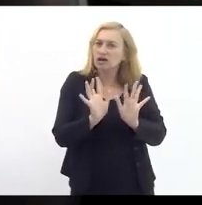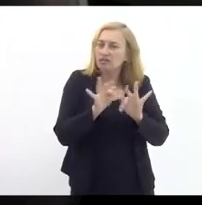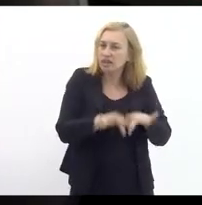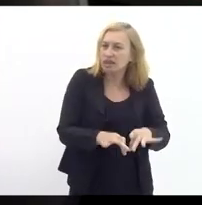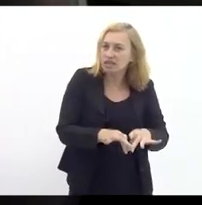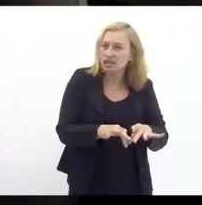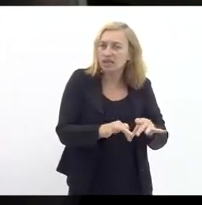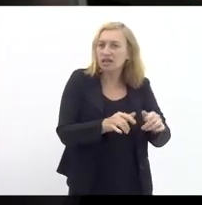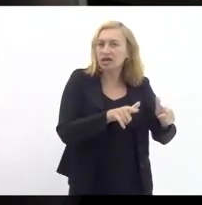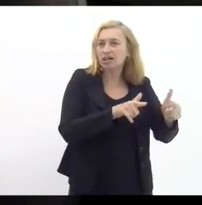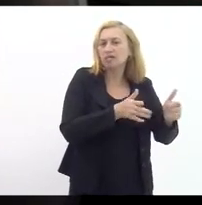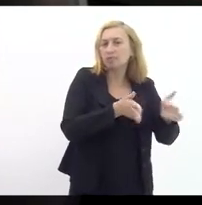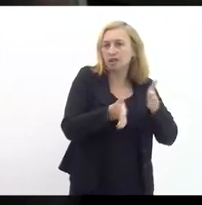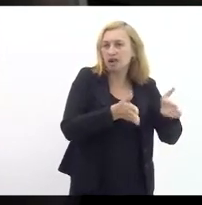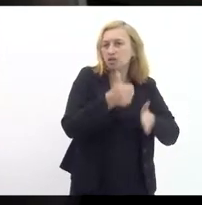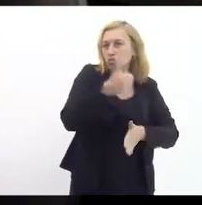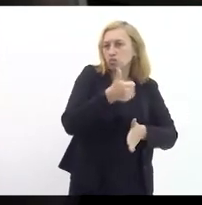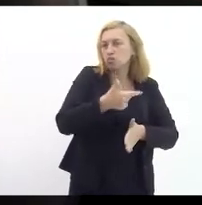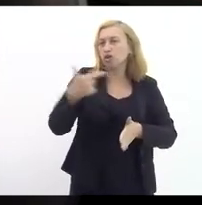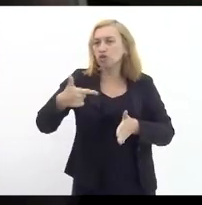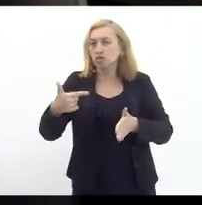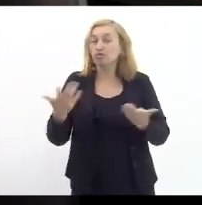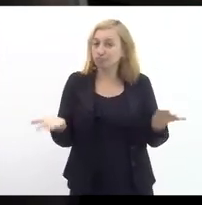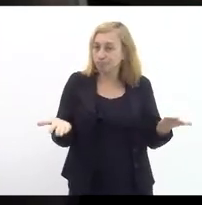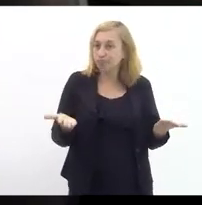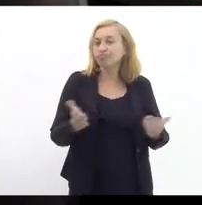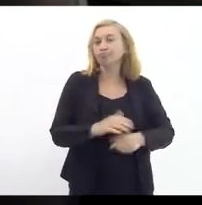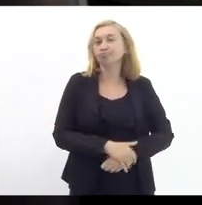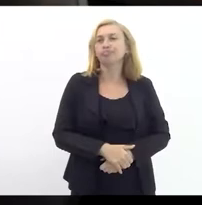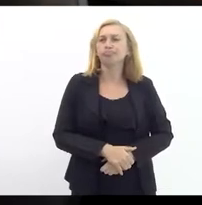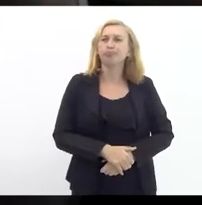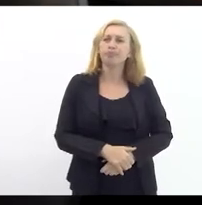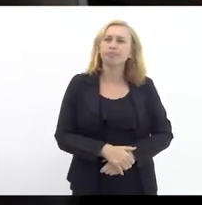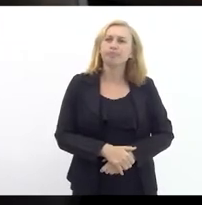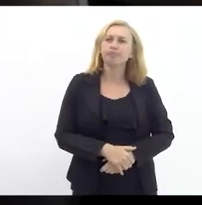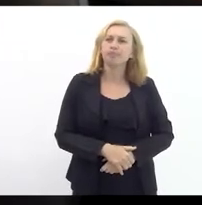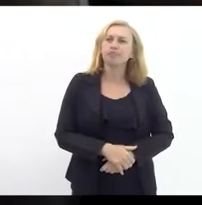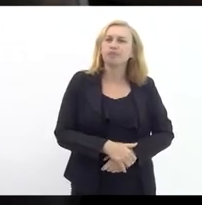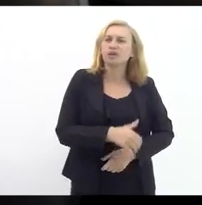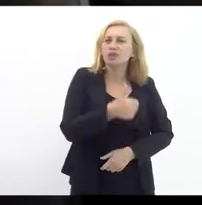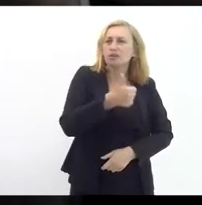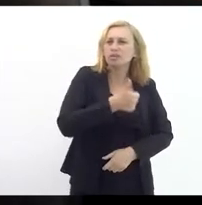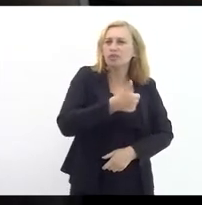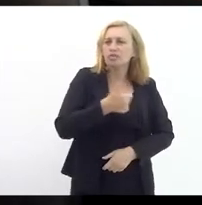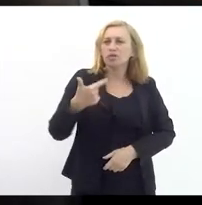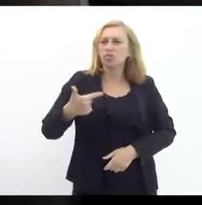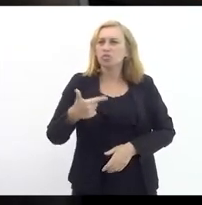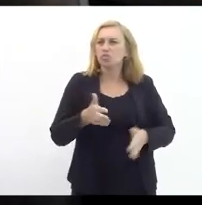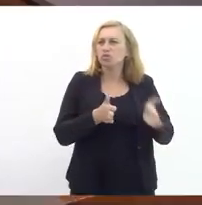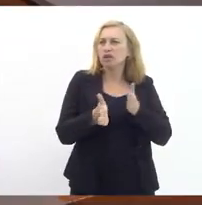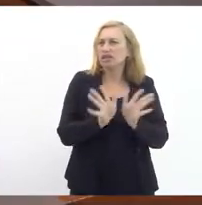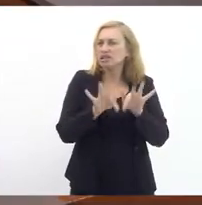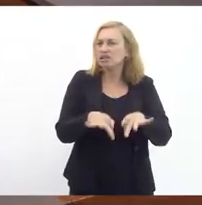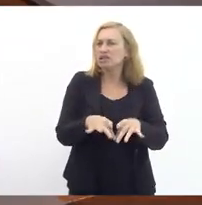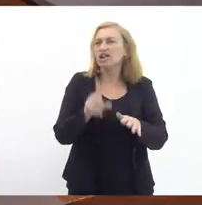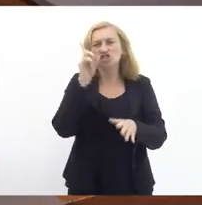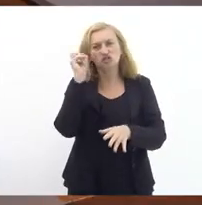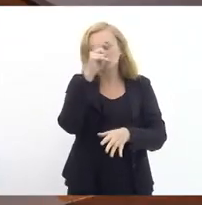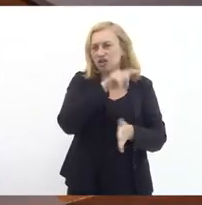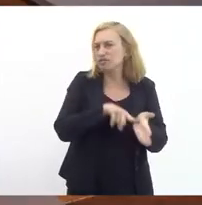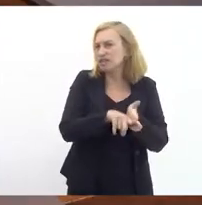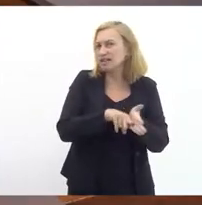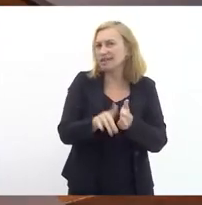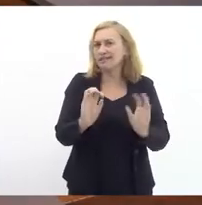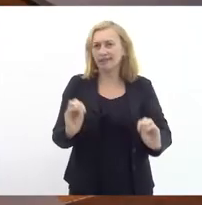1, e fase 2 está inconclusiva, sim. A fase 1 não está conclusa, nem a fase 2, então fica muito difícil fiscalizar, não tem nem como